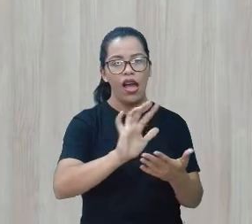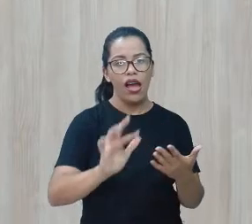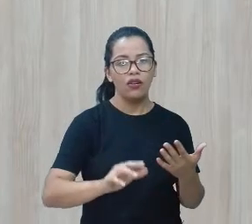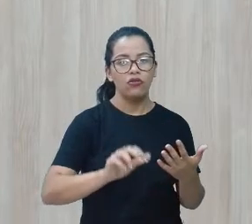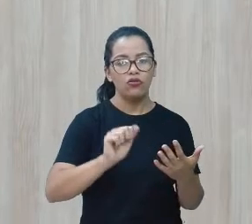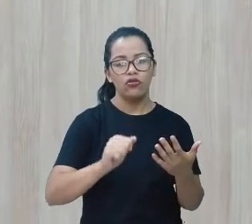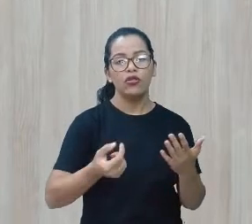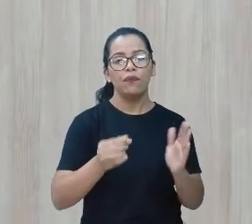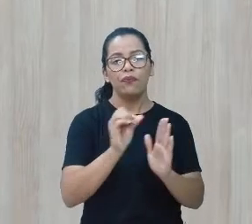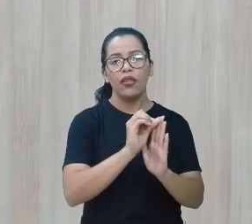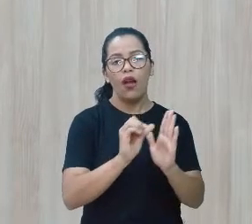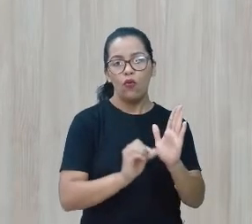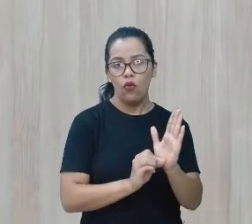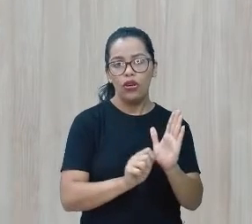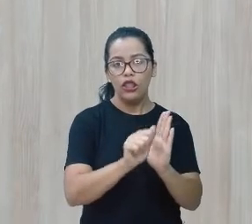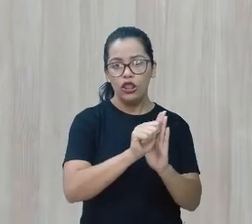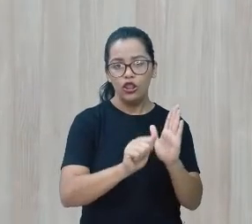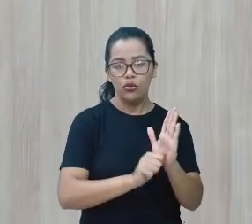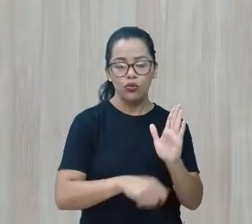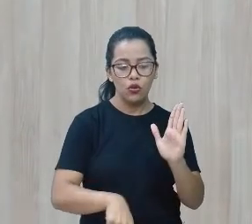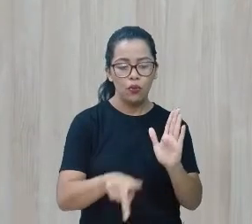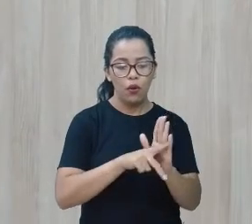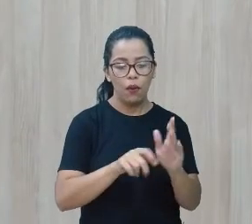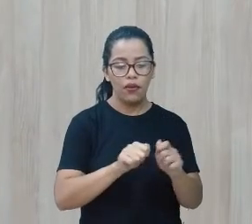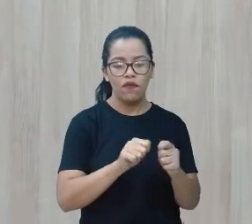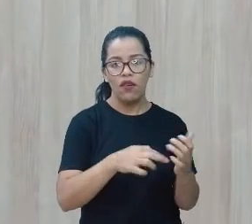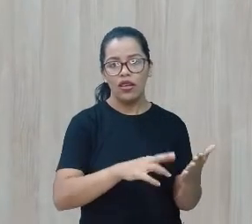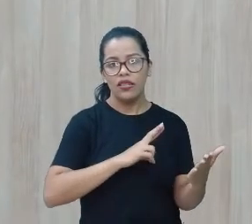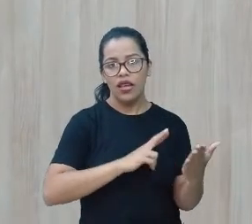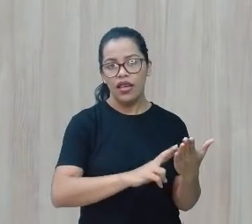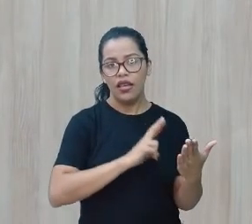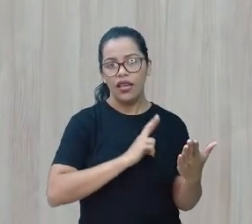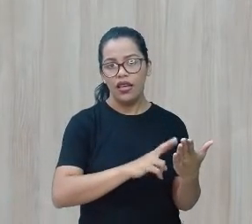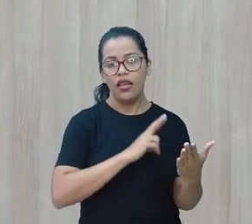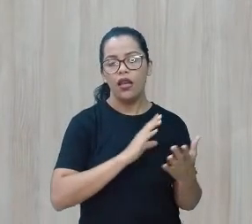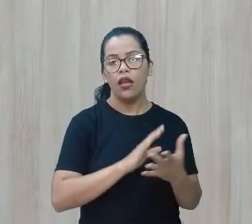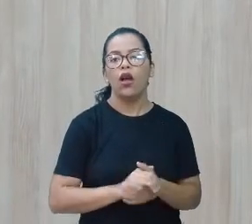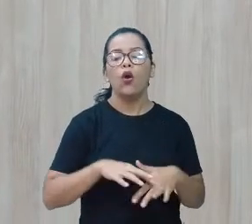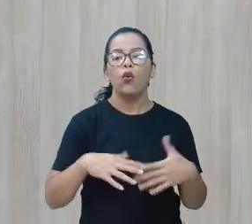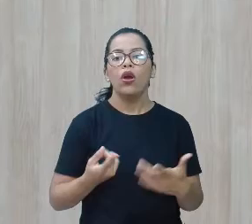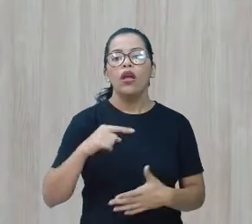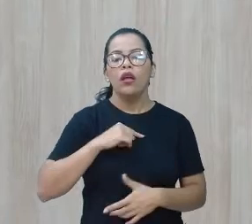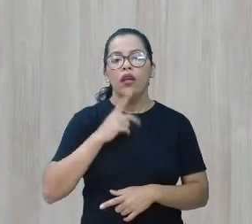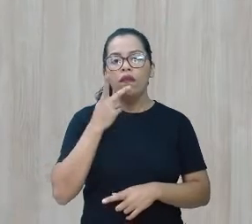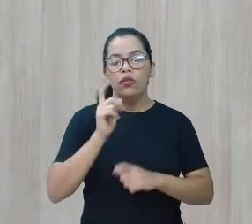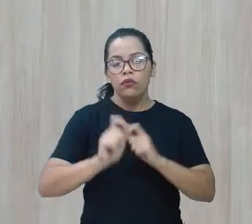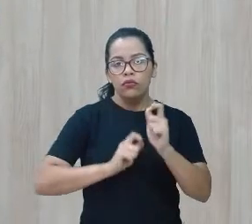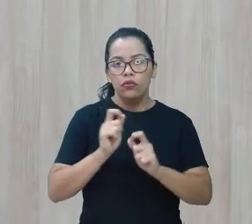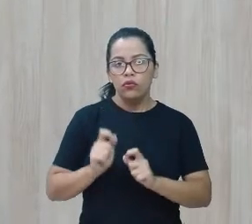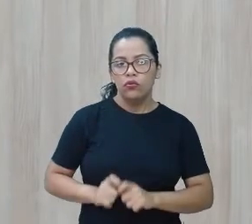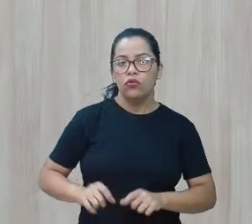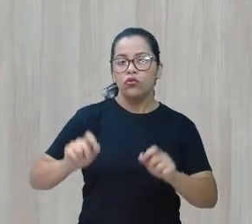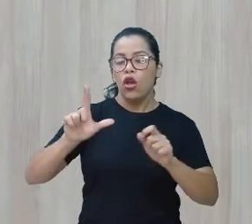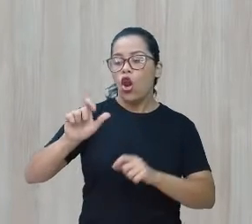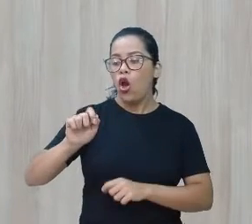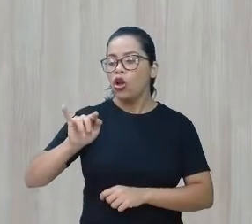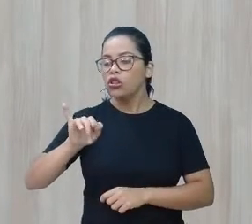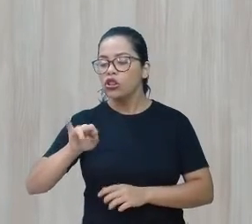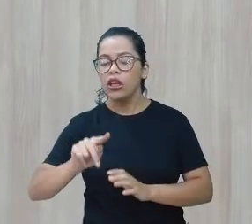aquela resposta venha, né? E daí, quando a gente fala de lógica de programação, a gente lembra principalmente dos